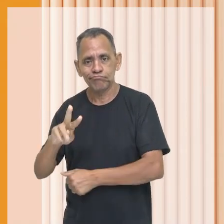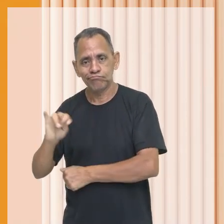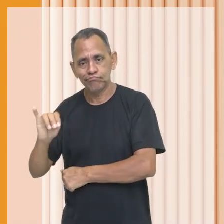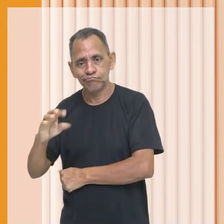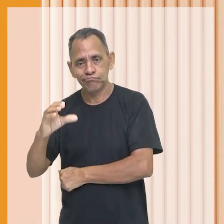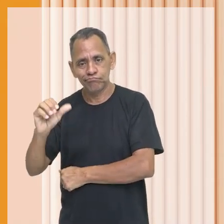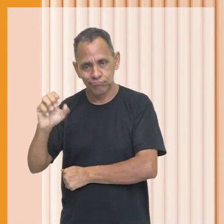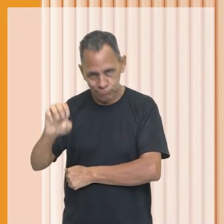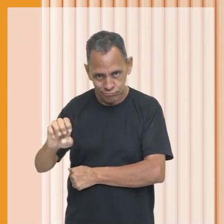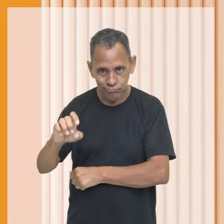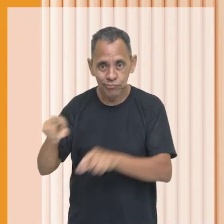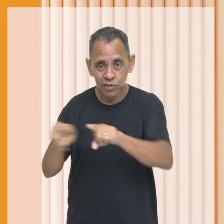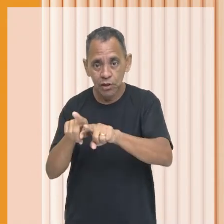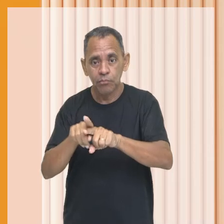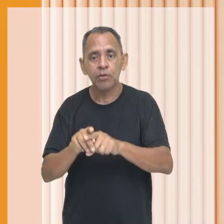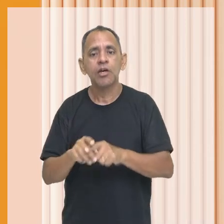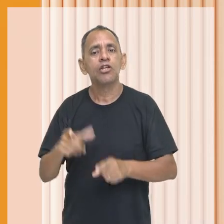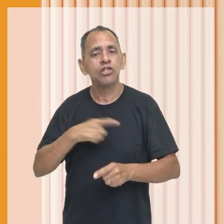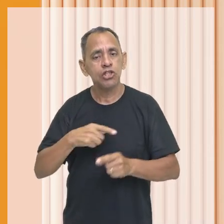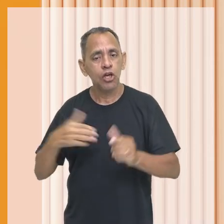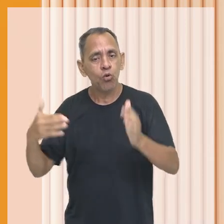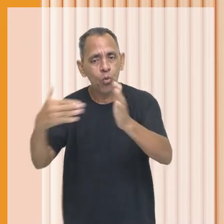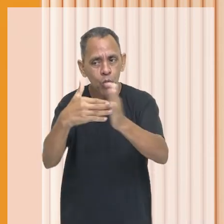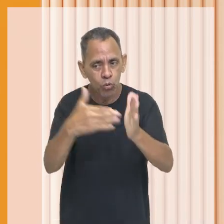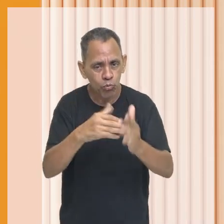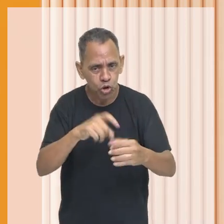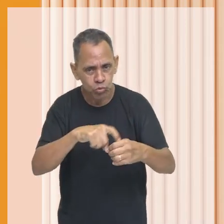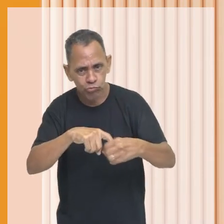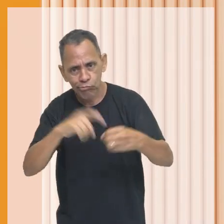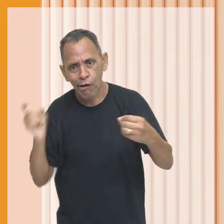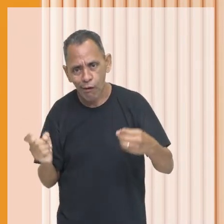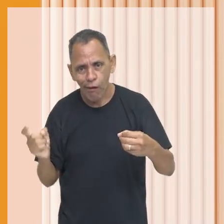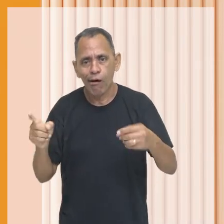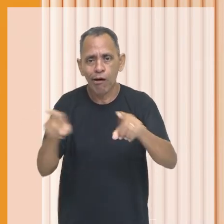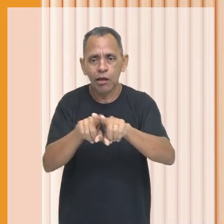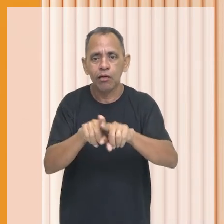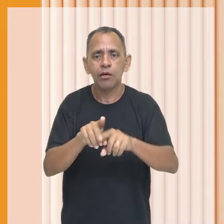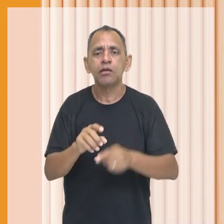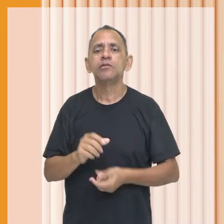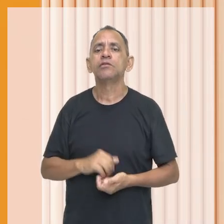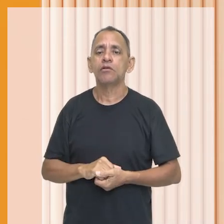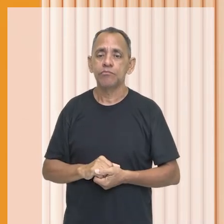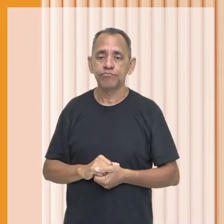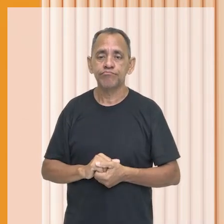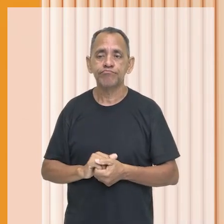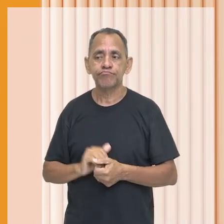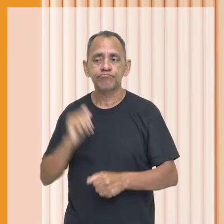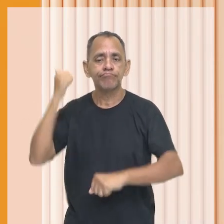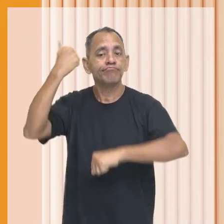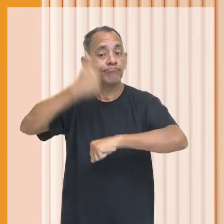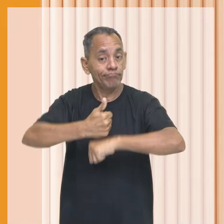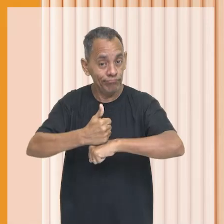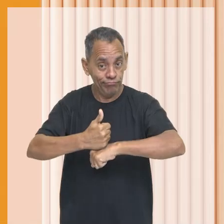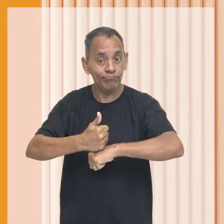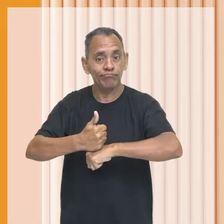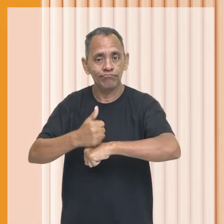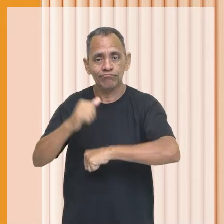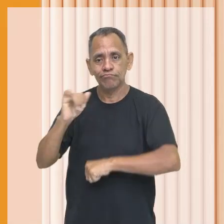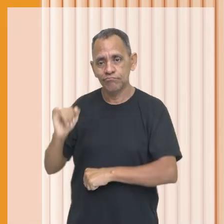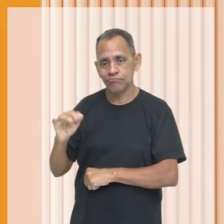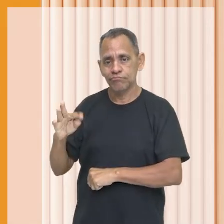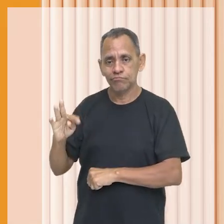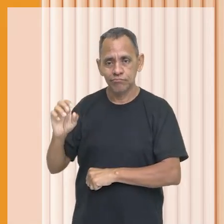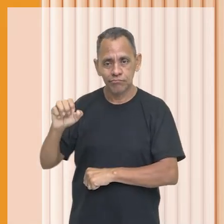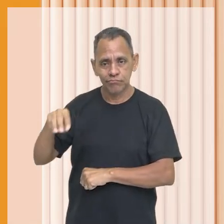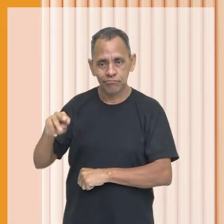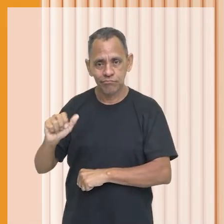impeachment e acabou sendo tirado do cargo de presidente. Itamar Franco assumiu a presidência. Mas, quando nós falamos